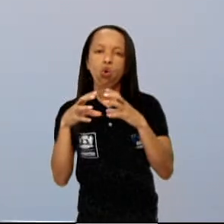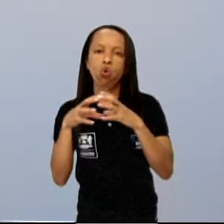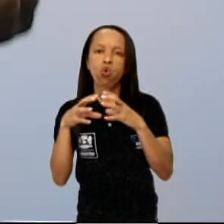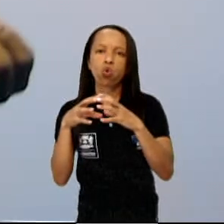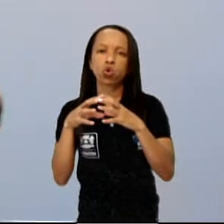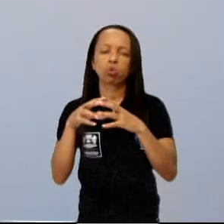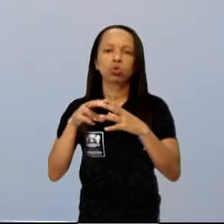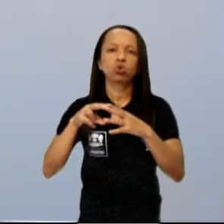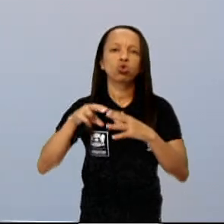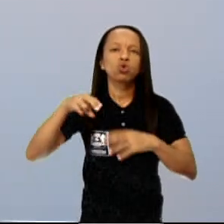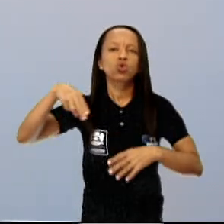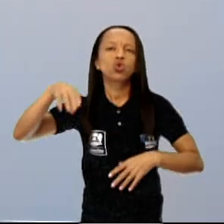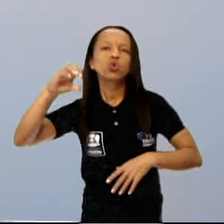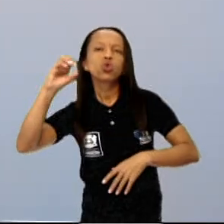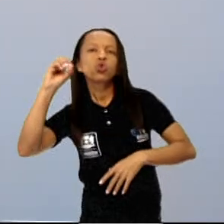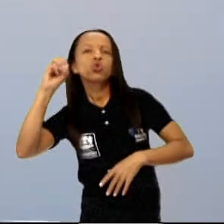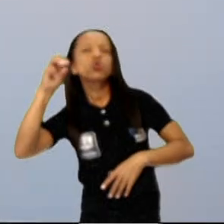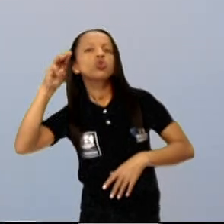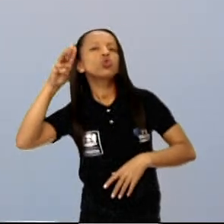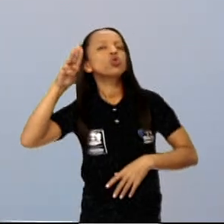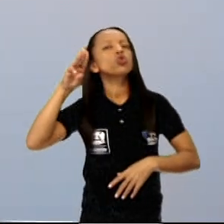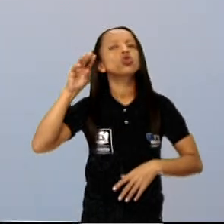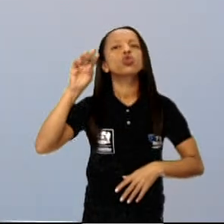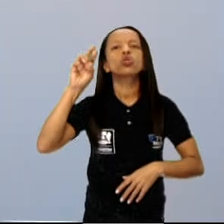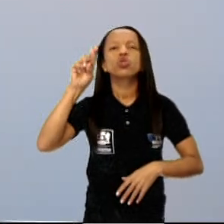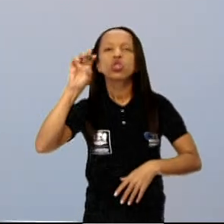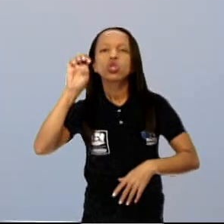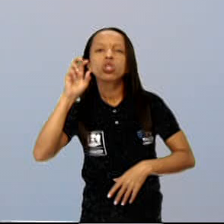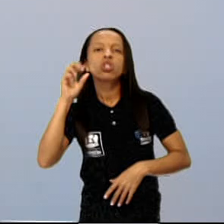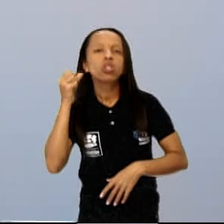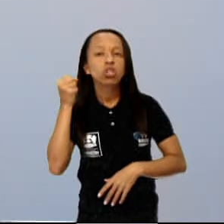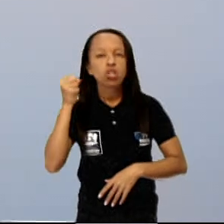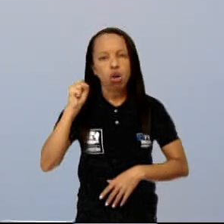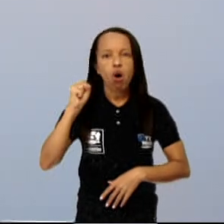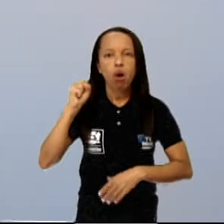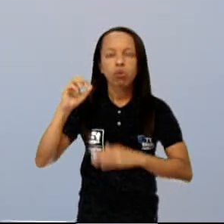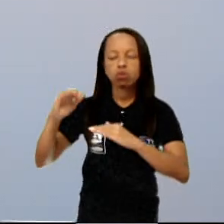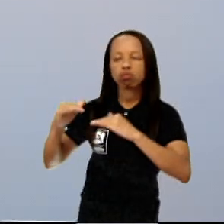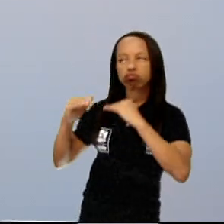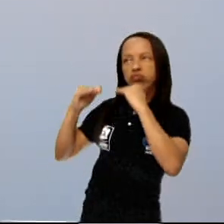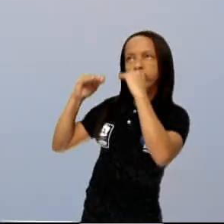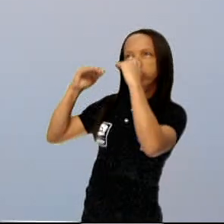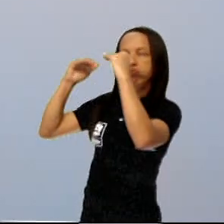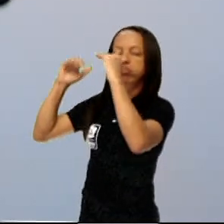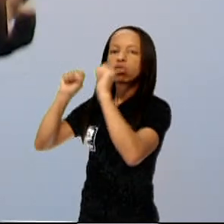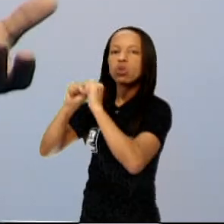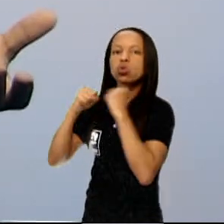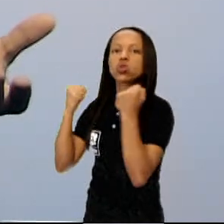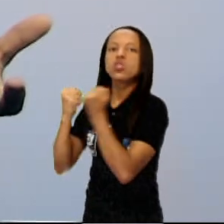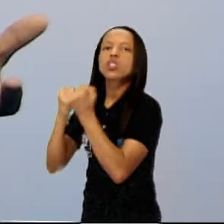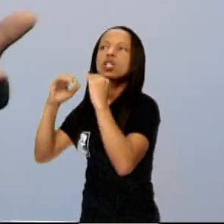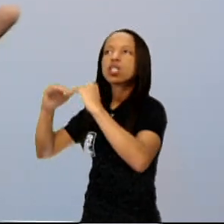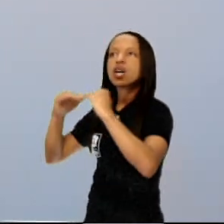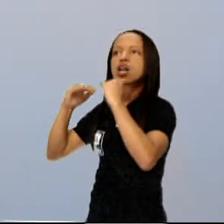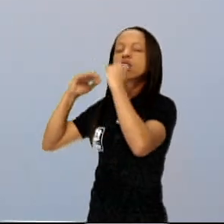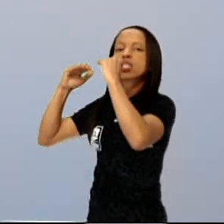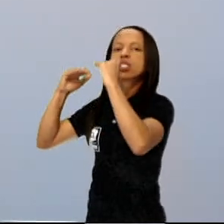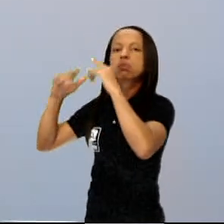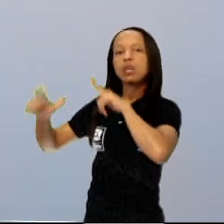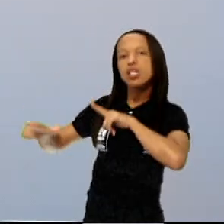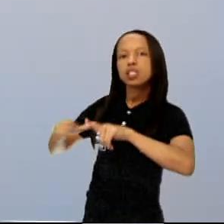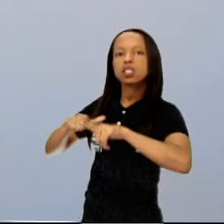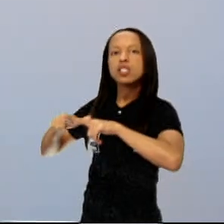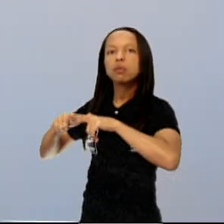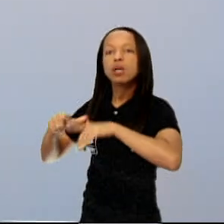recebiam títulos como marquês, visconde, duque, trabalhavam para o rei e, junto com